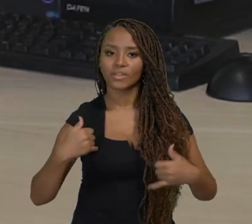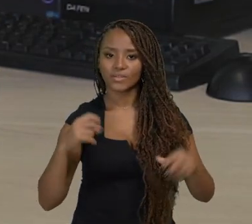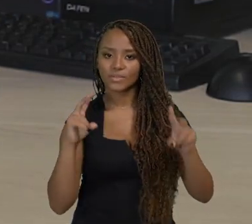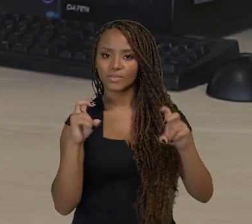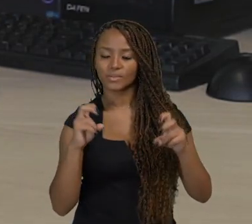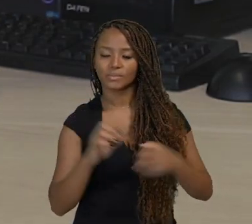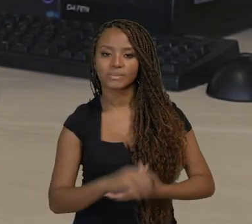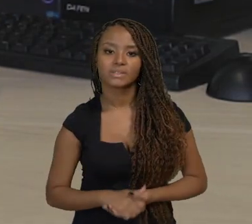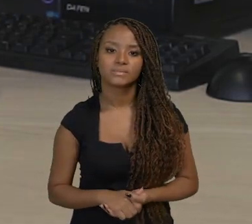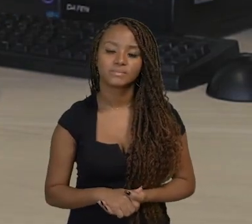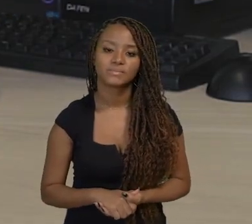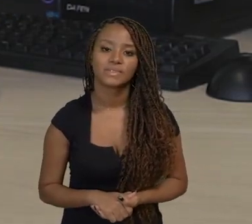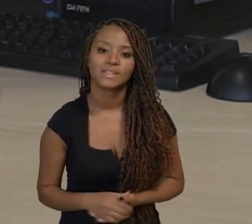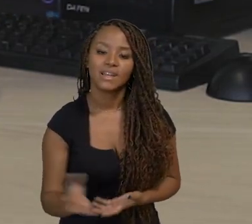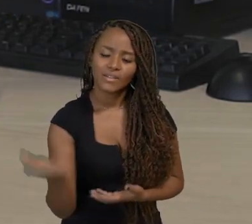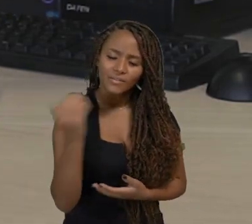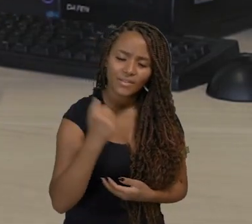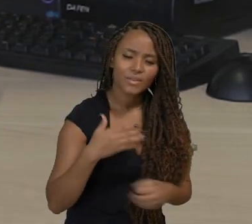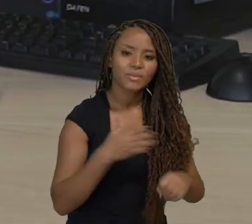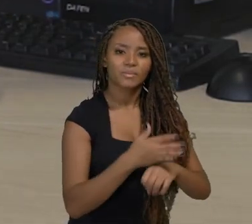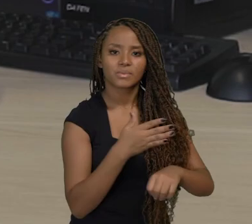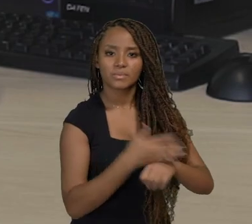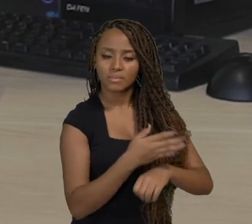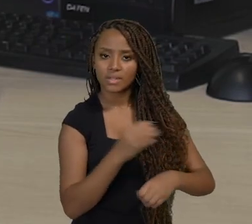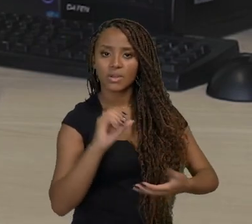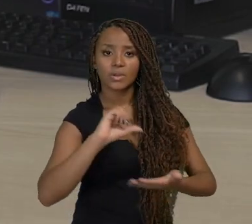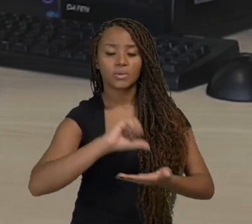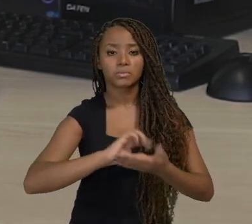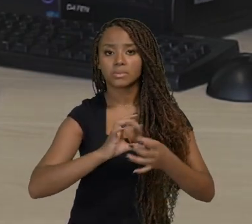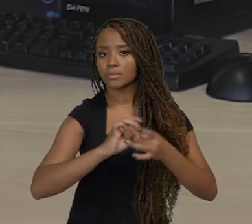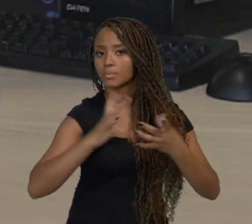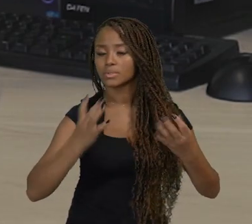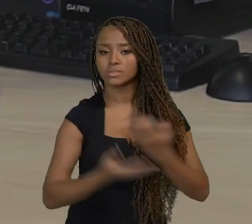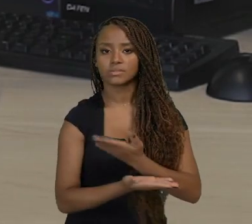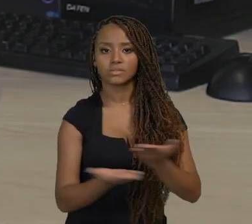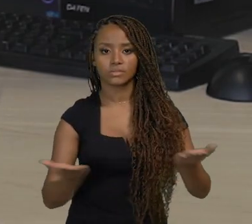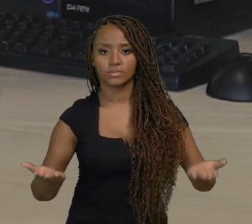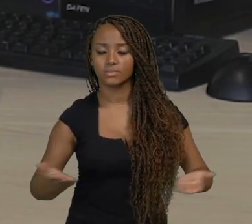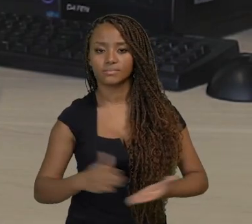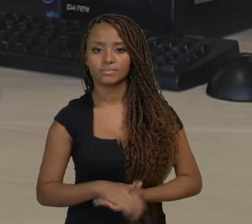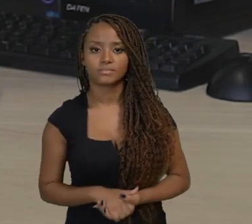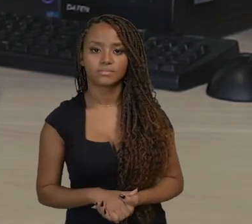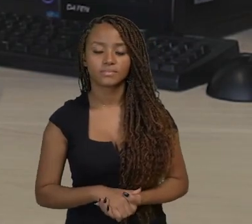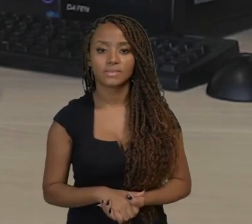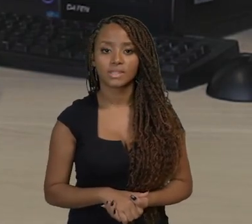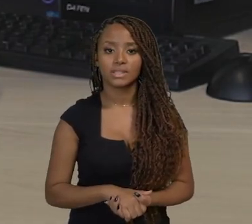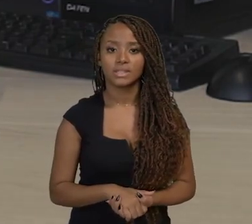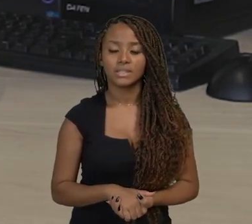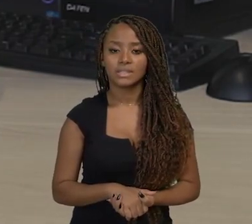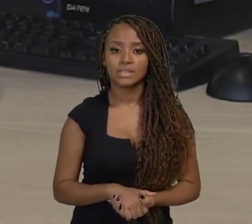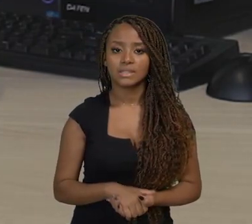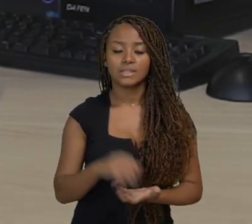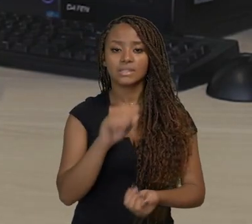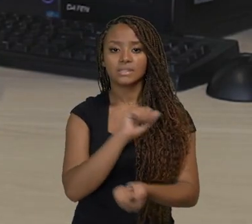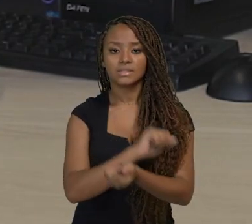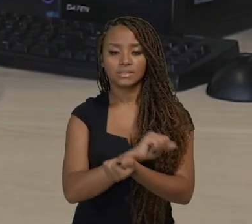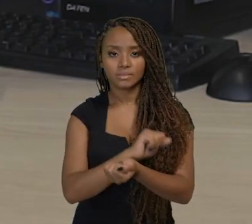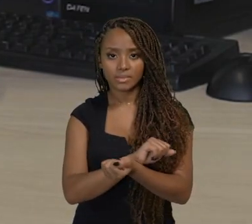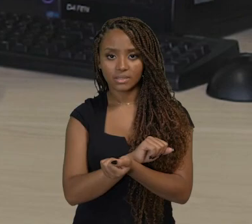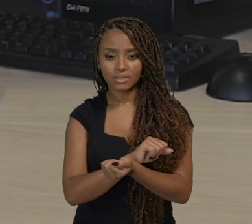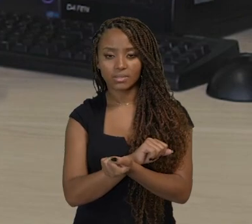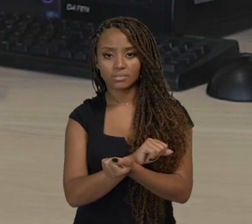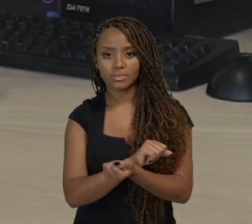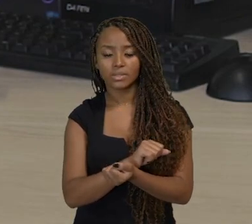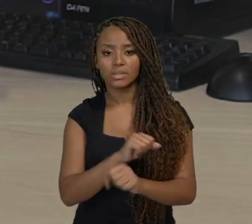essa disposição, né? Então venham para cá, o campus está à disposição de todos, né? E aguardamos uma